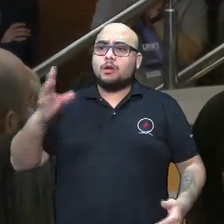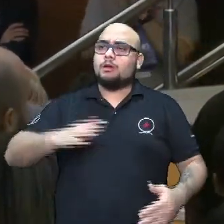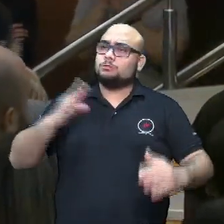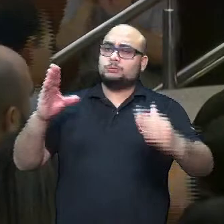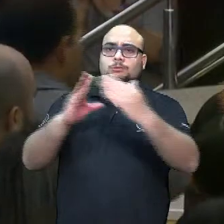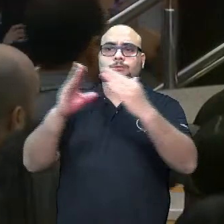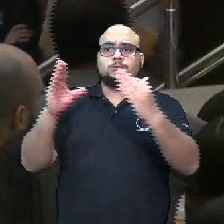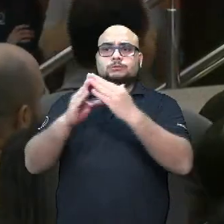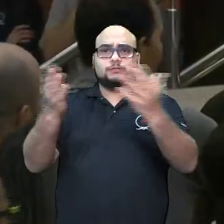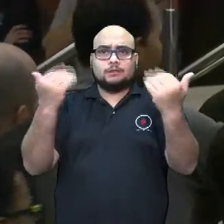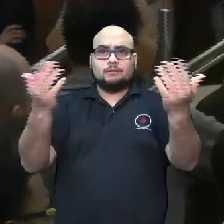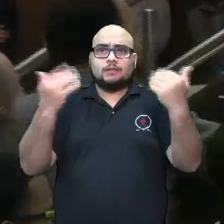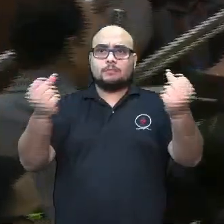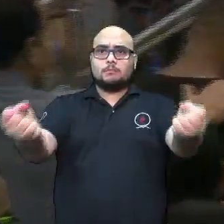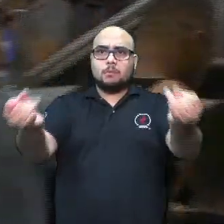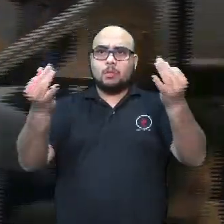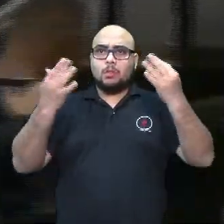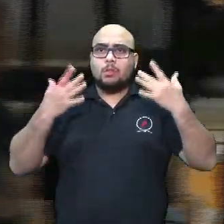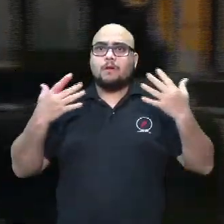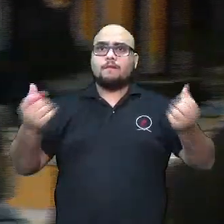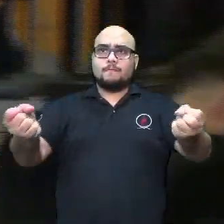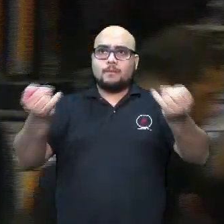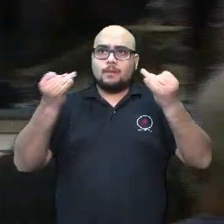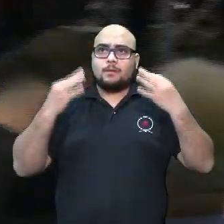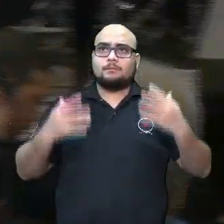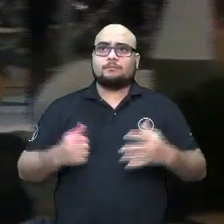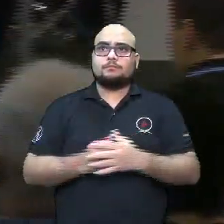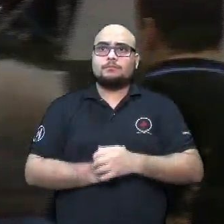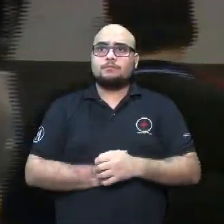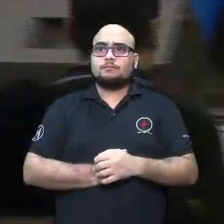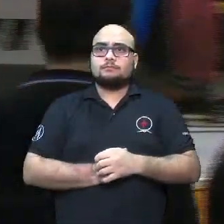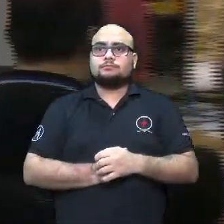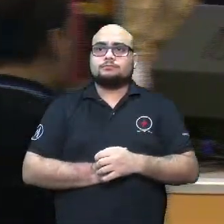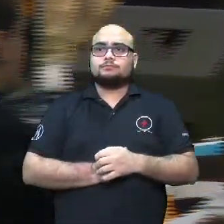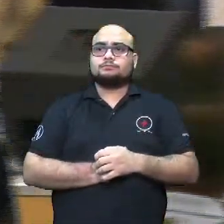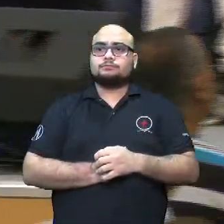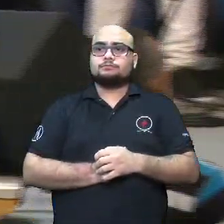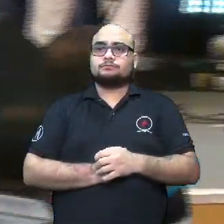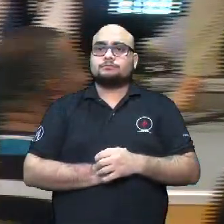Isso, vem. Tu és meu